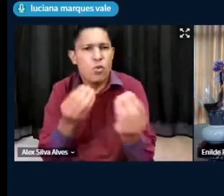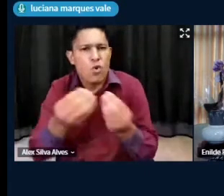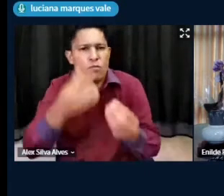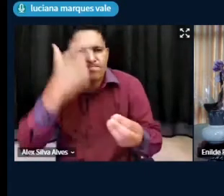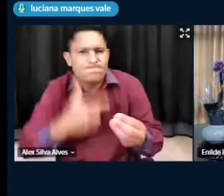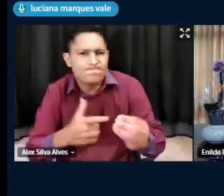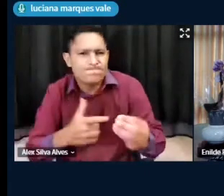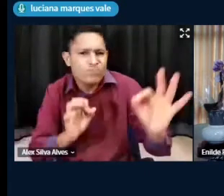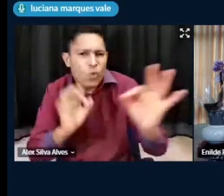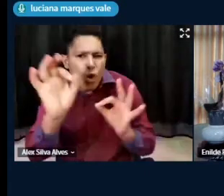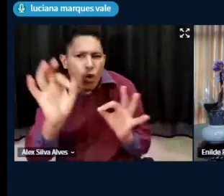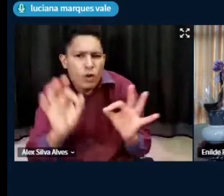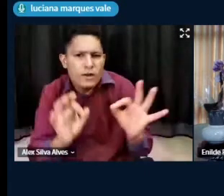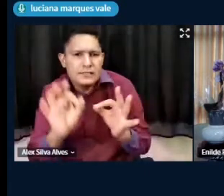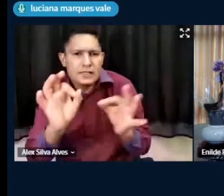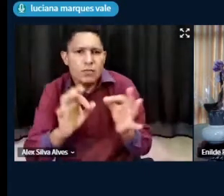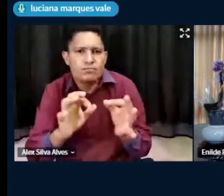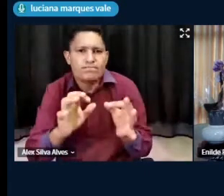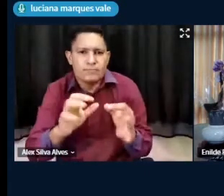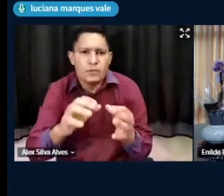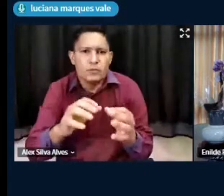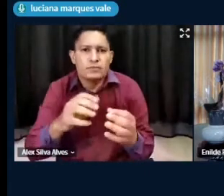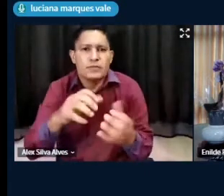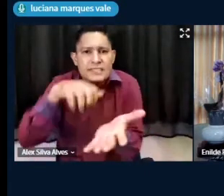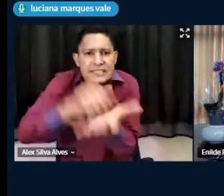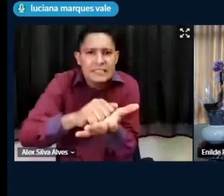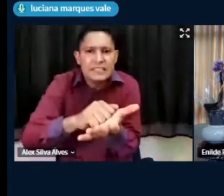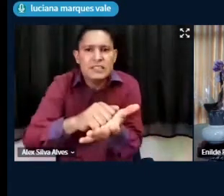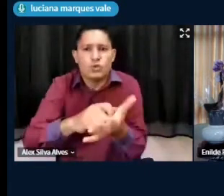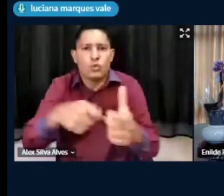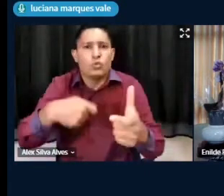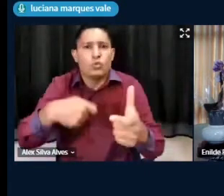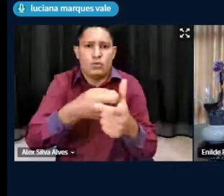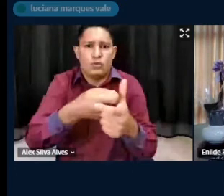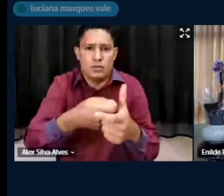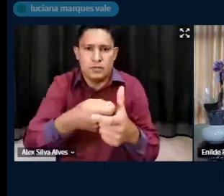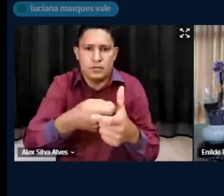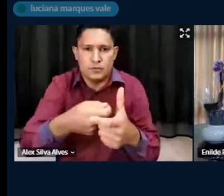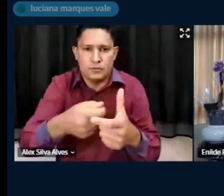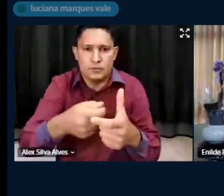Então, passamos à sistematização dos sinais-termo.